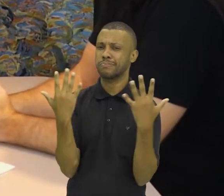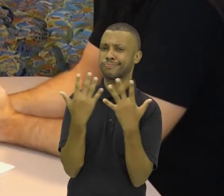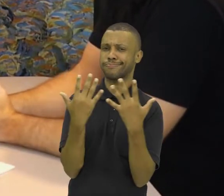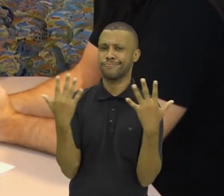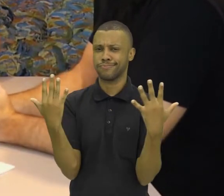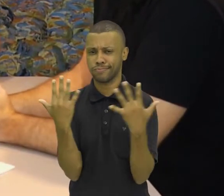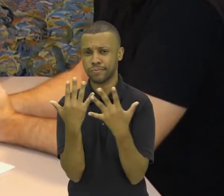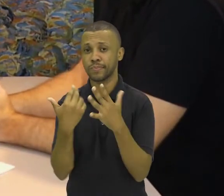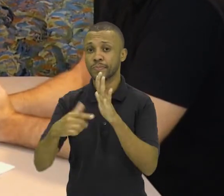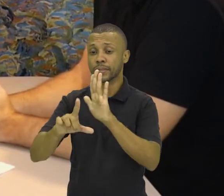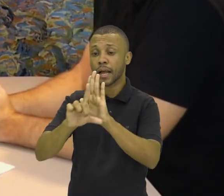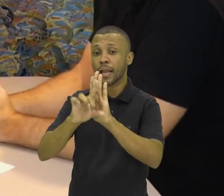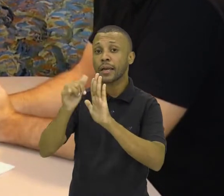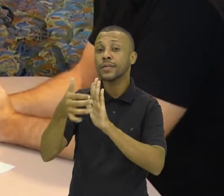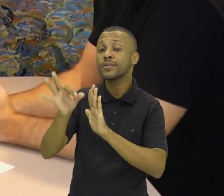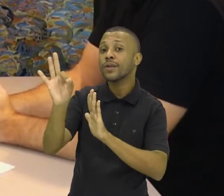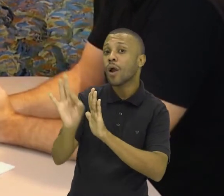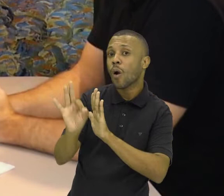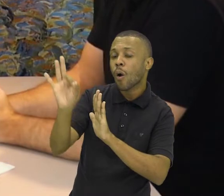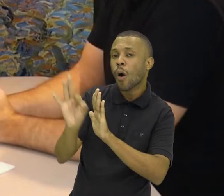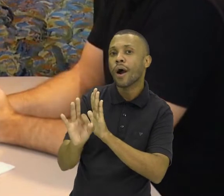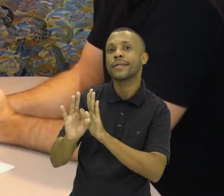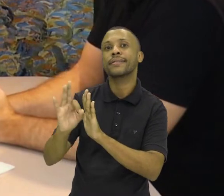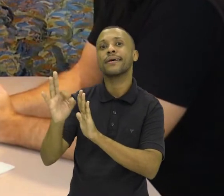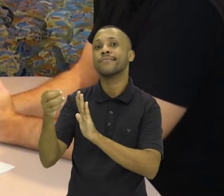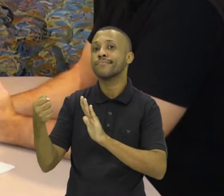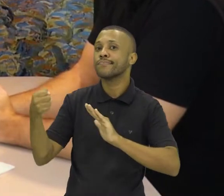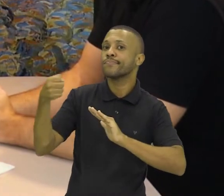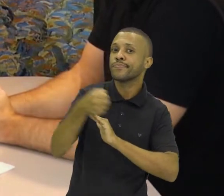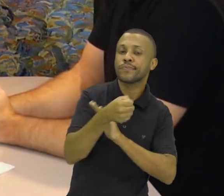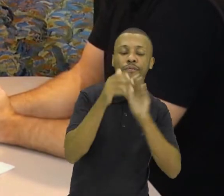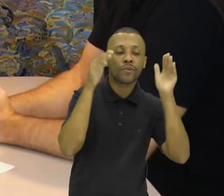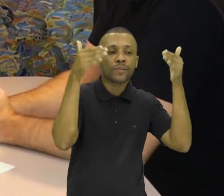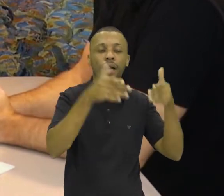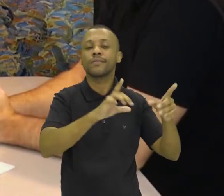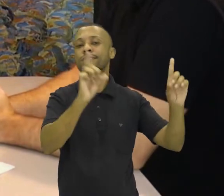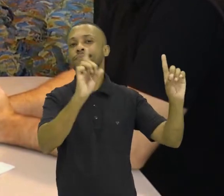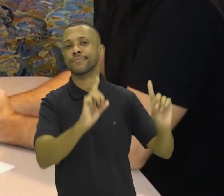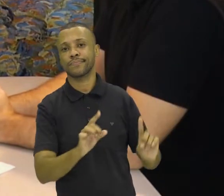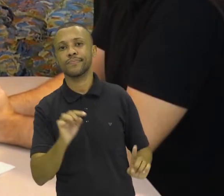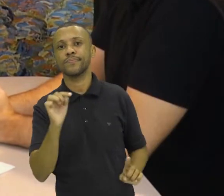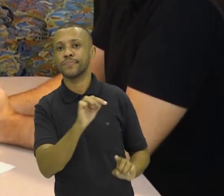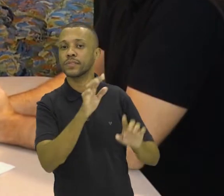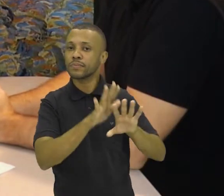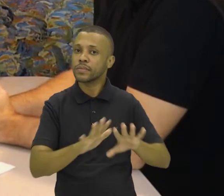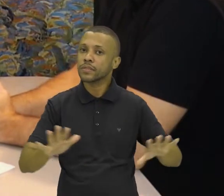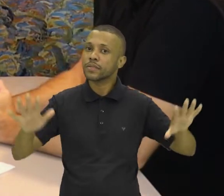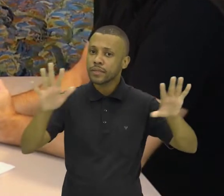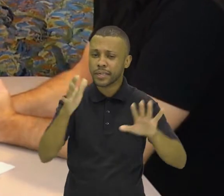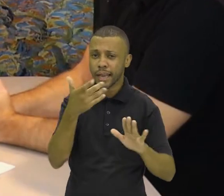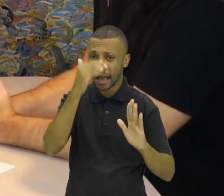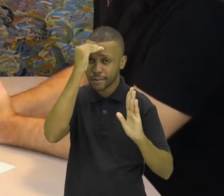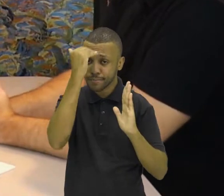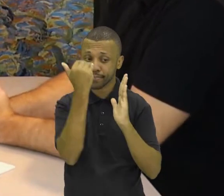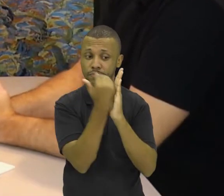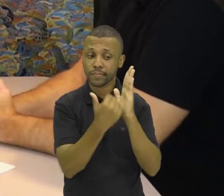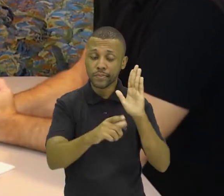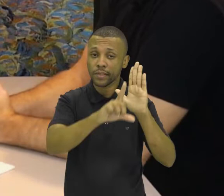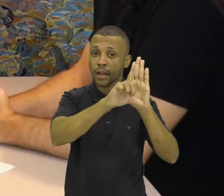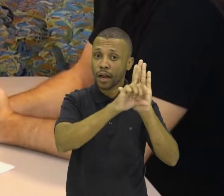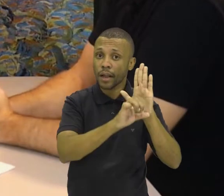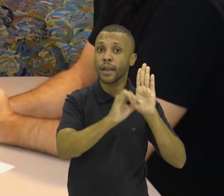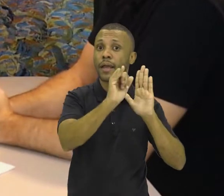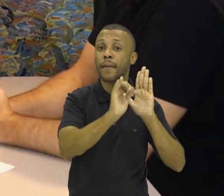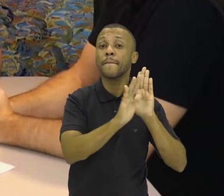questão das leis de cotas de uma maneira geral. Vamos falar agora sobre essa lei de cotas para a pessoa com deficiência. Quer atender a